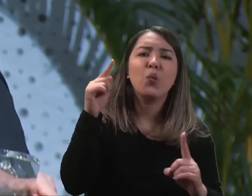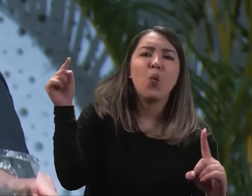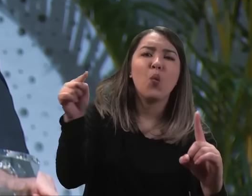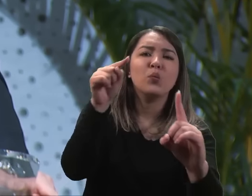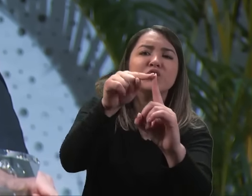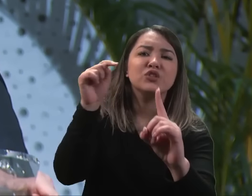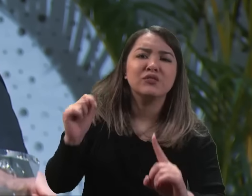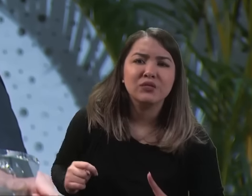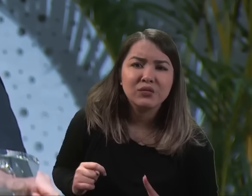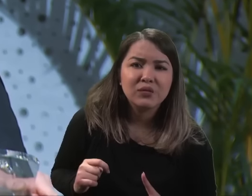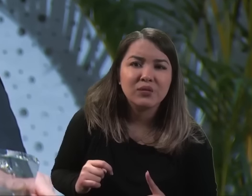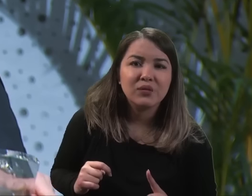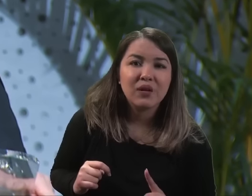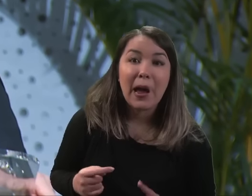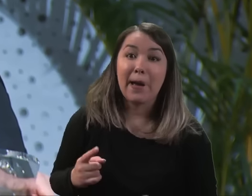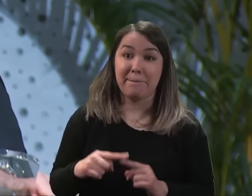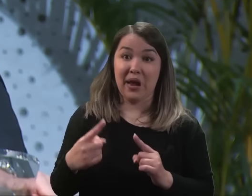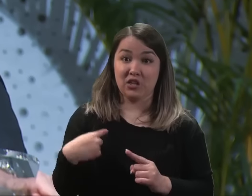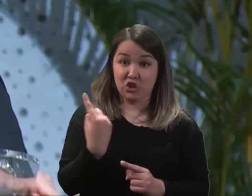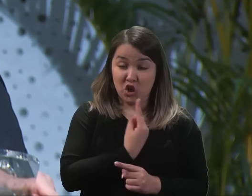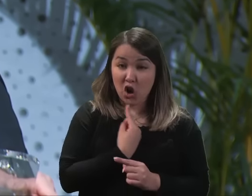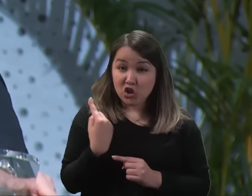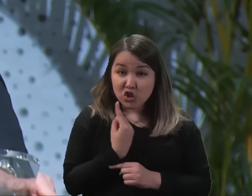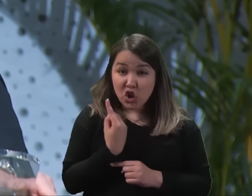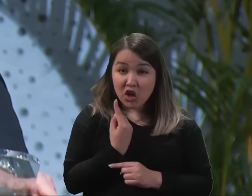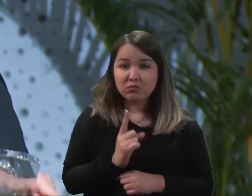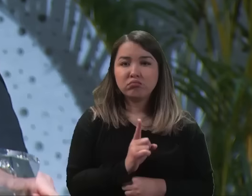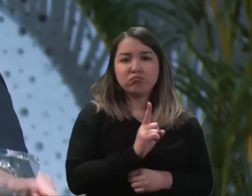mas nós não podemos andar sozinhos nessa jornada